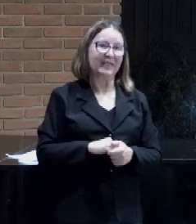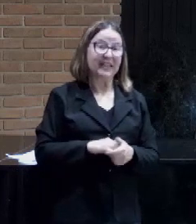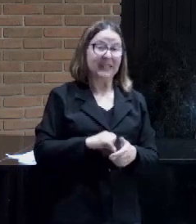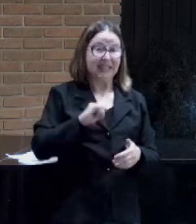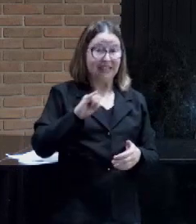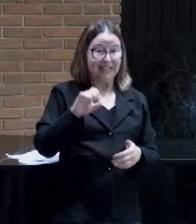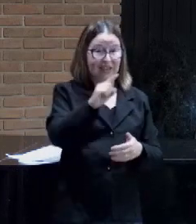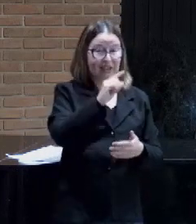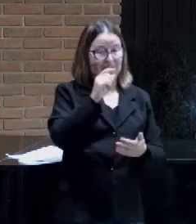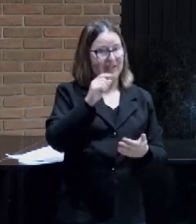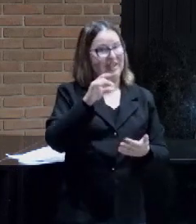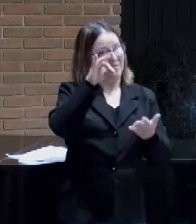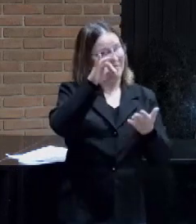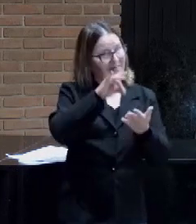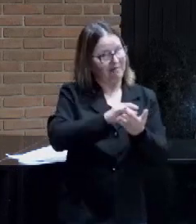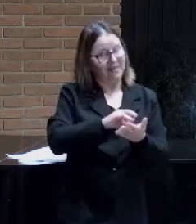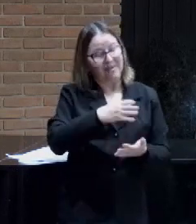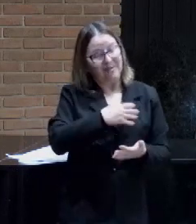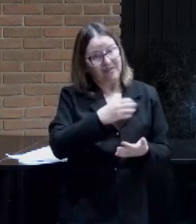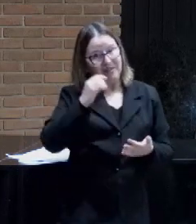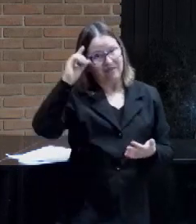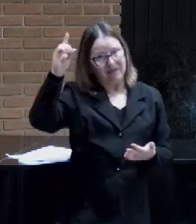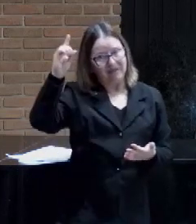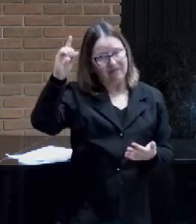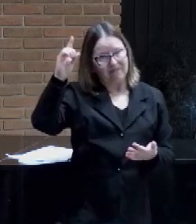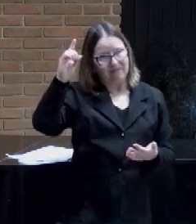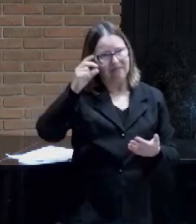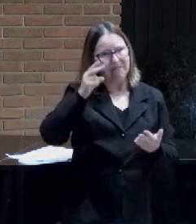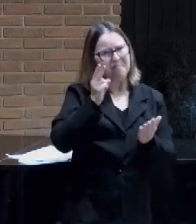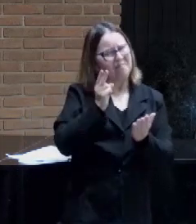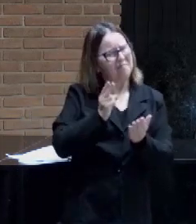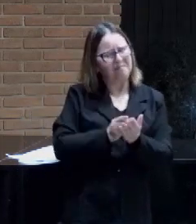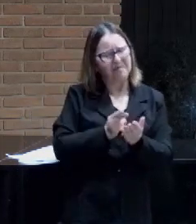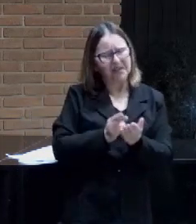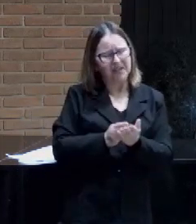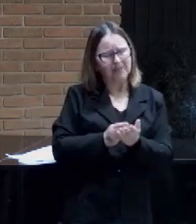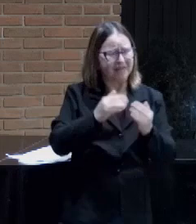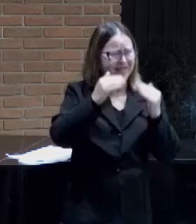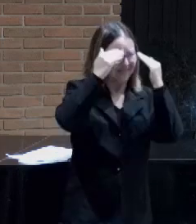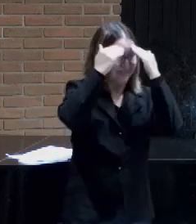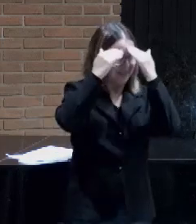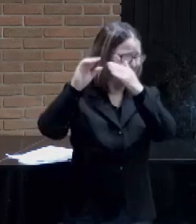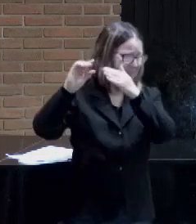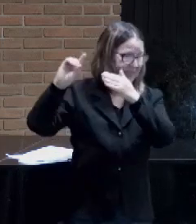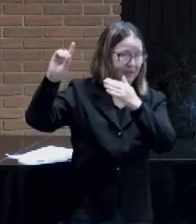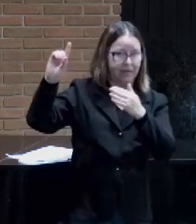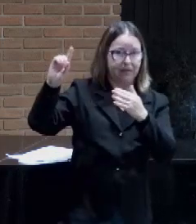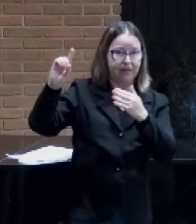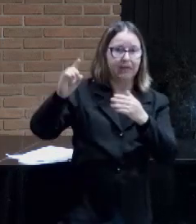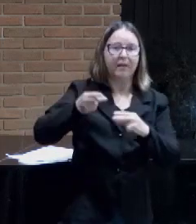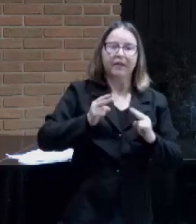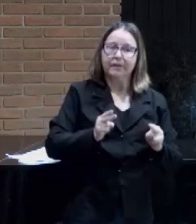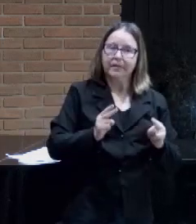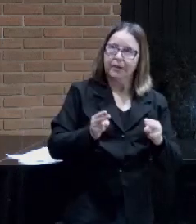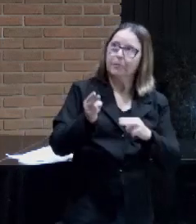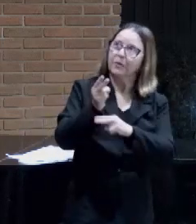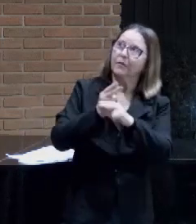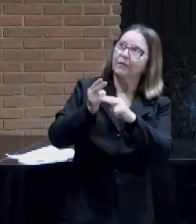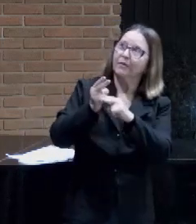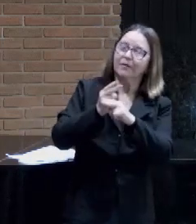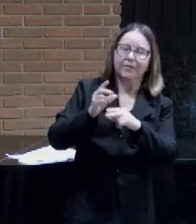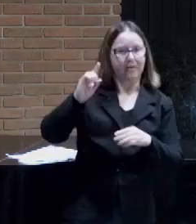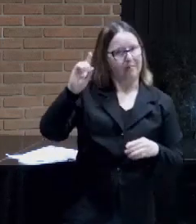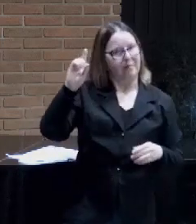de Deus, por mais que muitas das vezes nos desobedecemos, nós vamos sempre nos voltar para Deus, assim como o filho